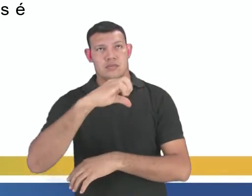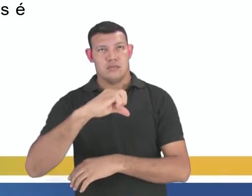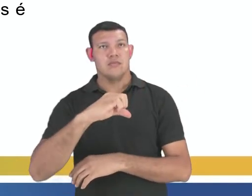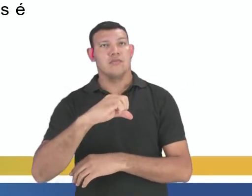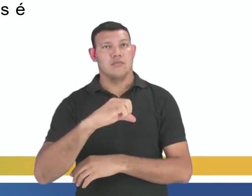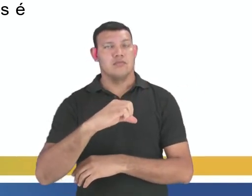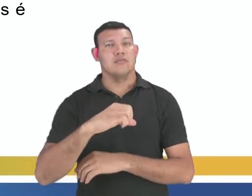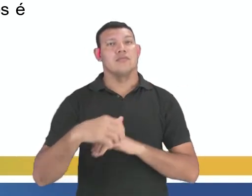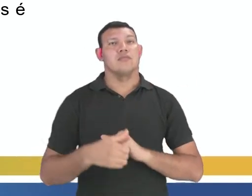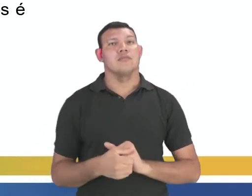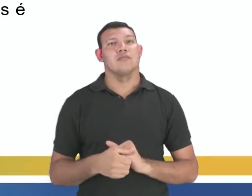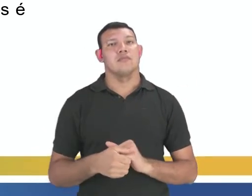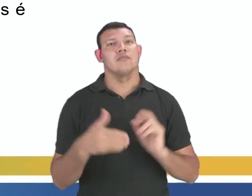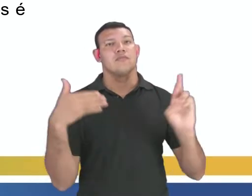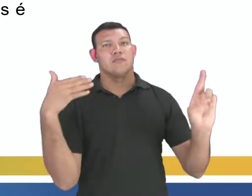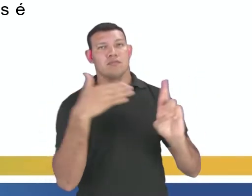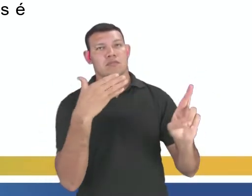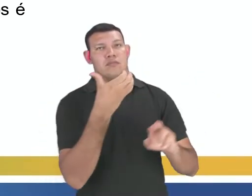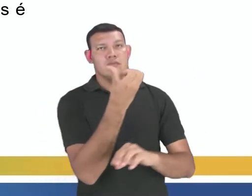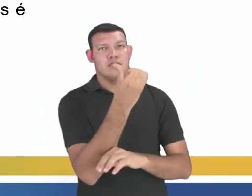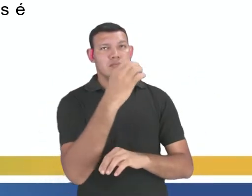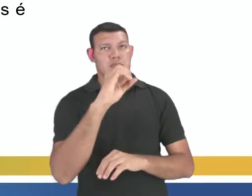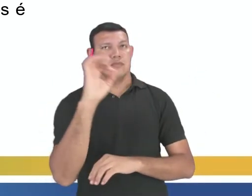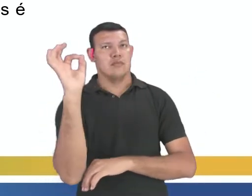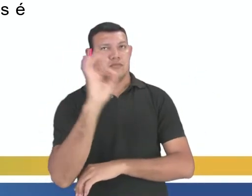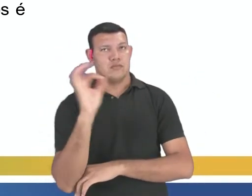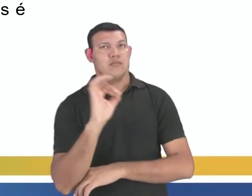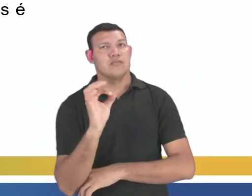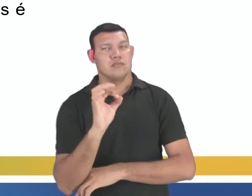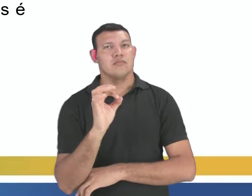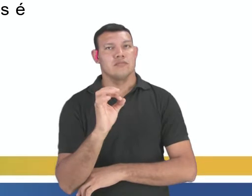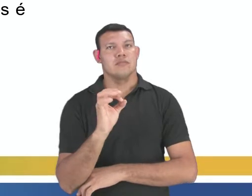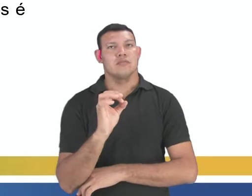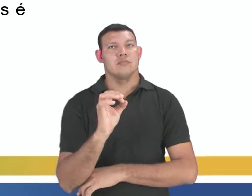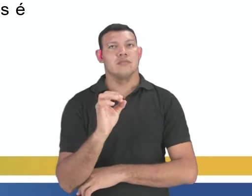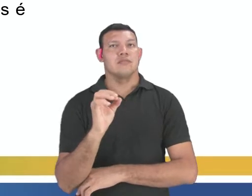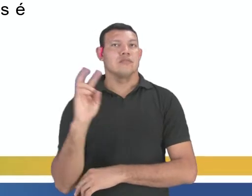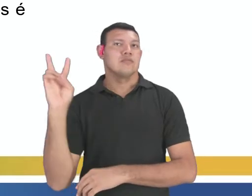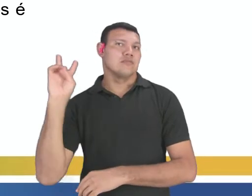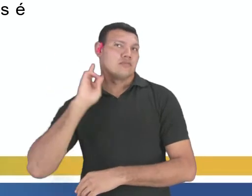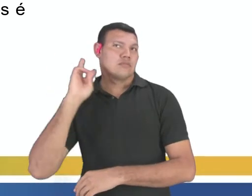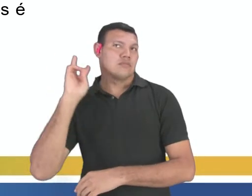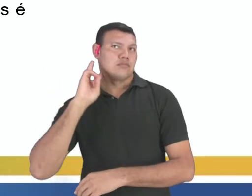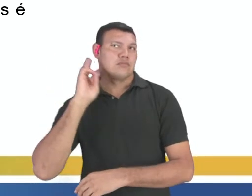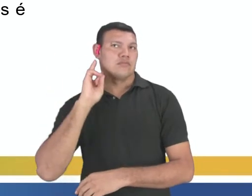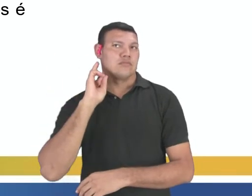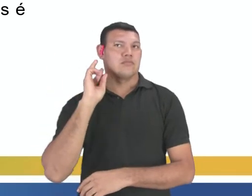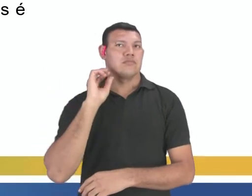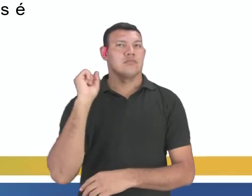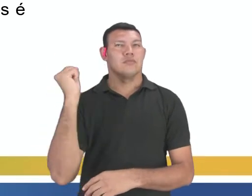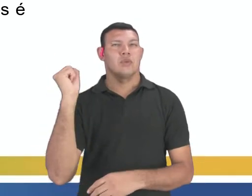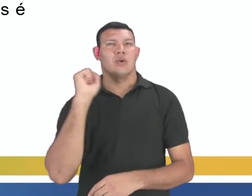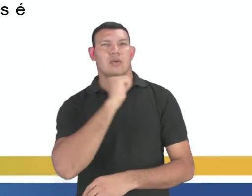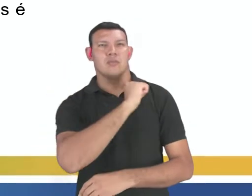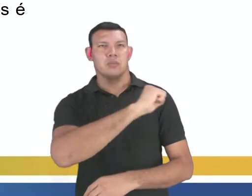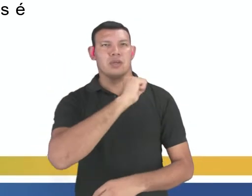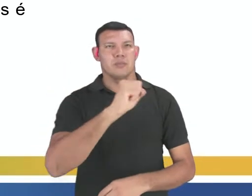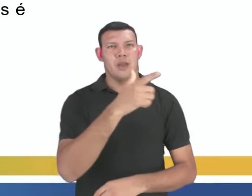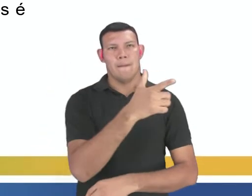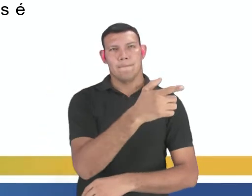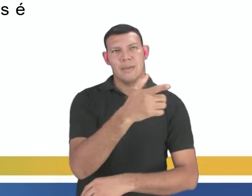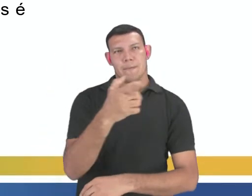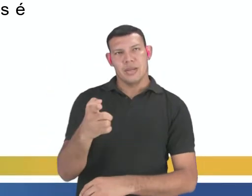quase 60% das vítimas de homicídio por arma de fogo no Brasil no período de 2003 a